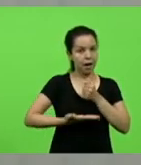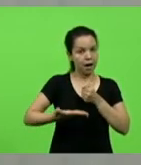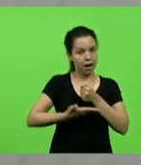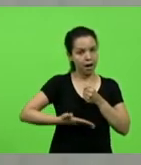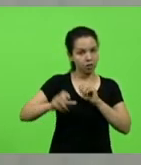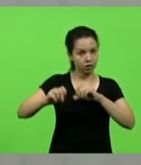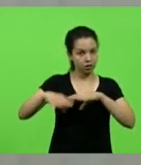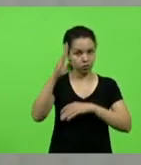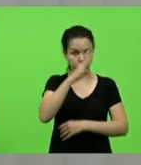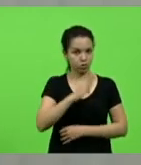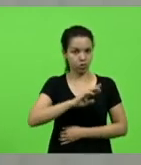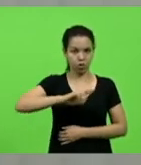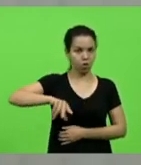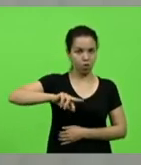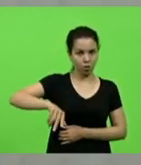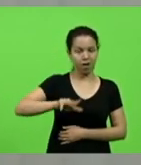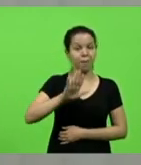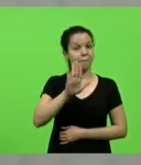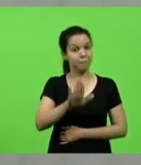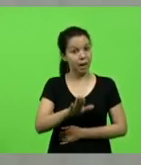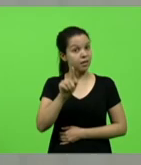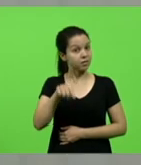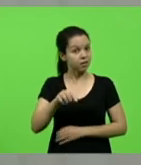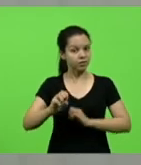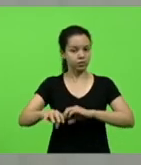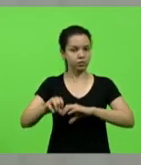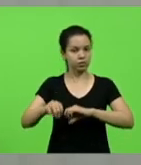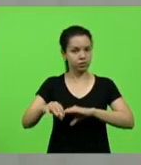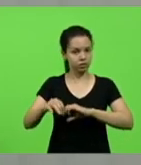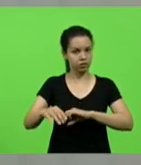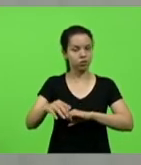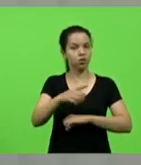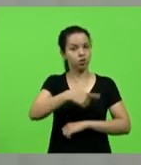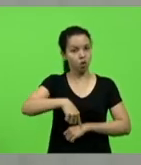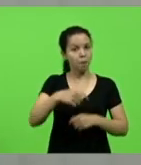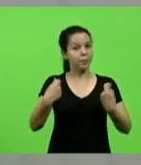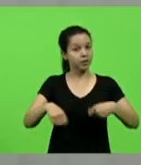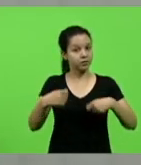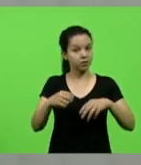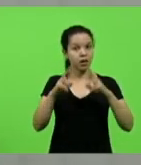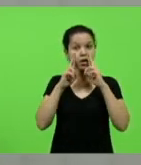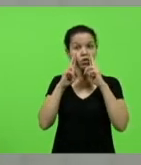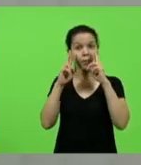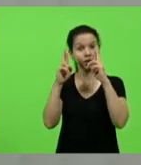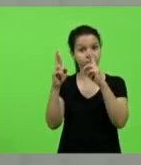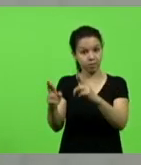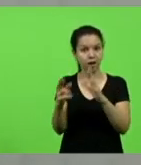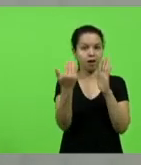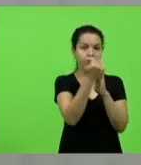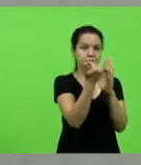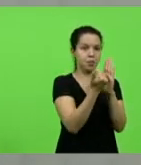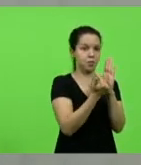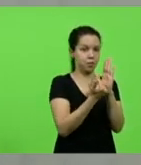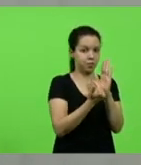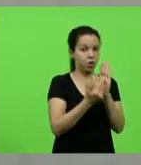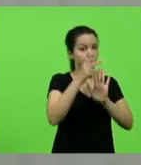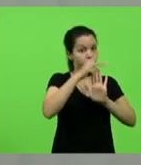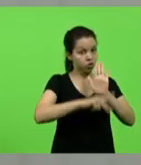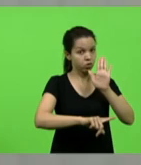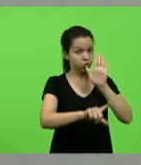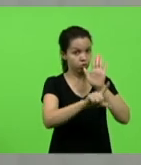tão somente de uma forma de ensino que deve respeitar tais diretrizes. Projeto de lei,